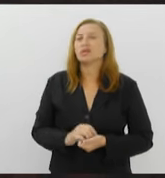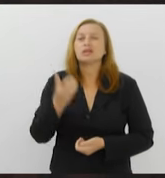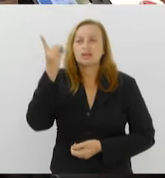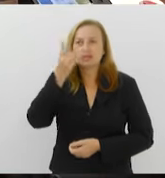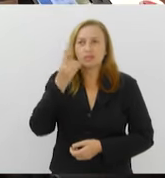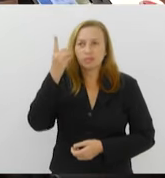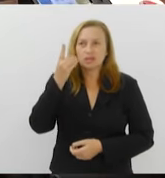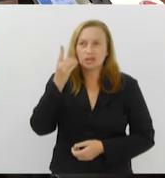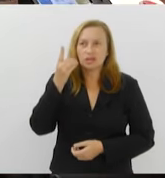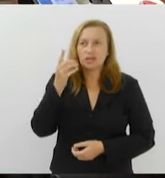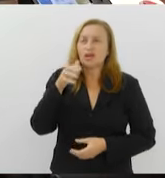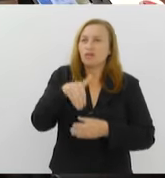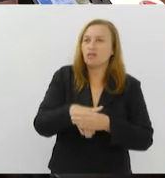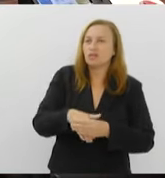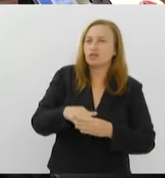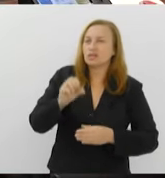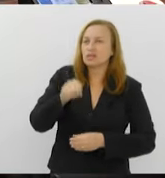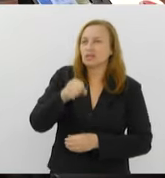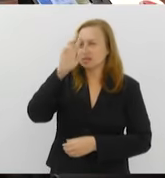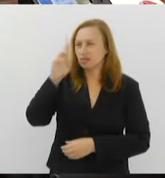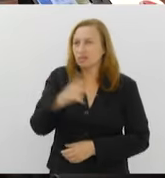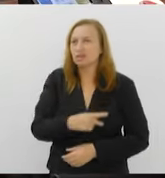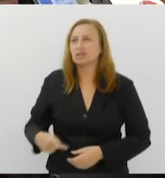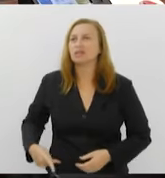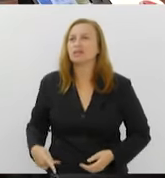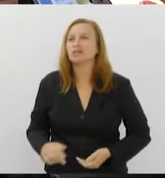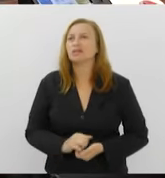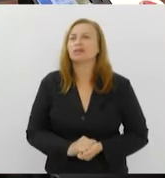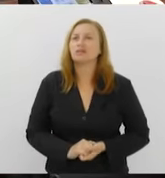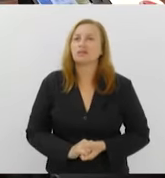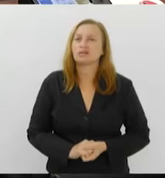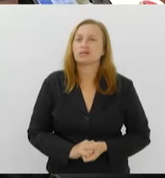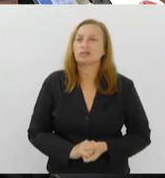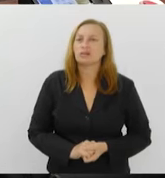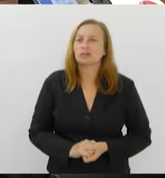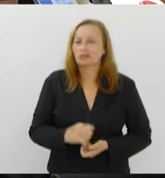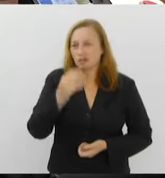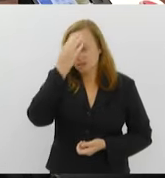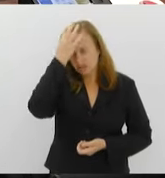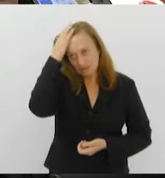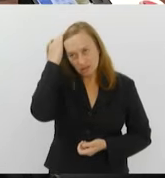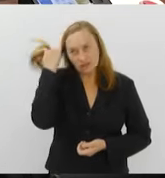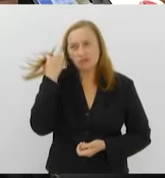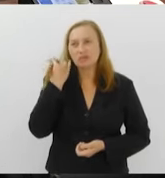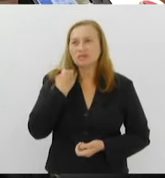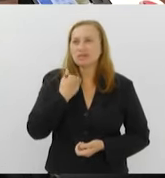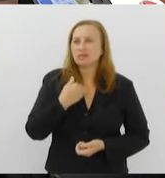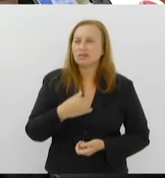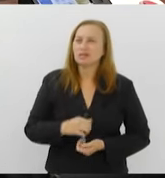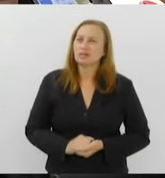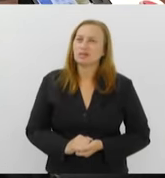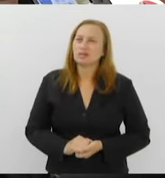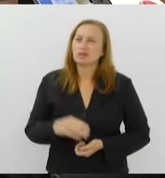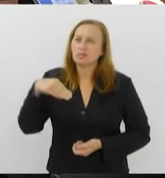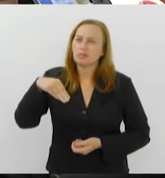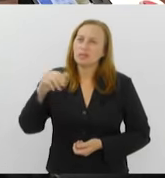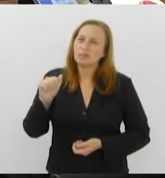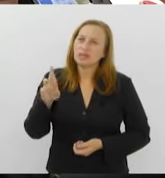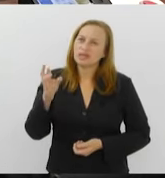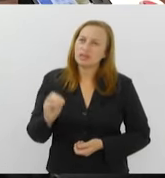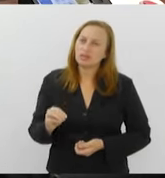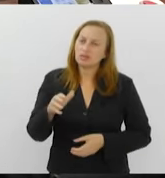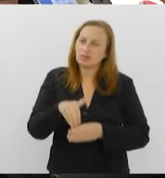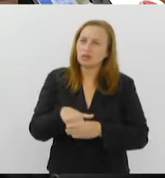Deputado... Consignar o voto sim, presidente. Macedo vota